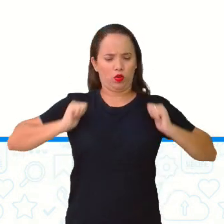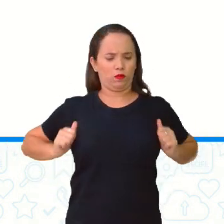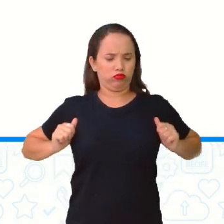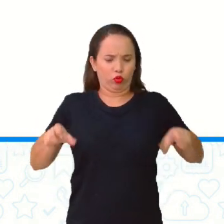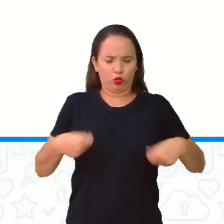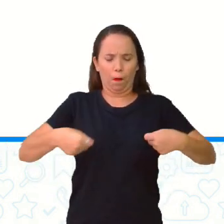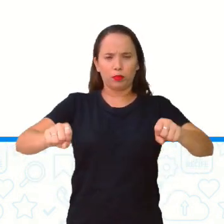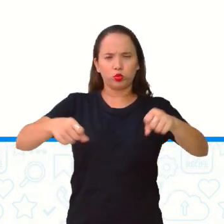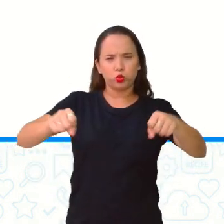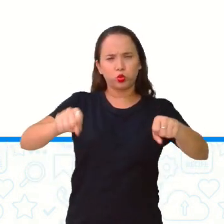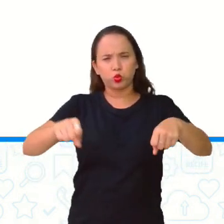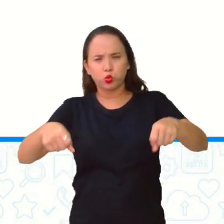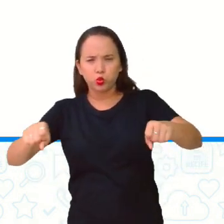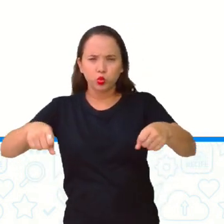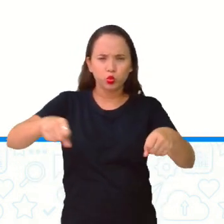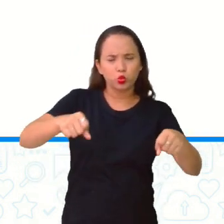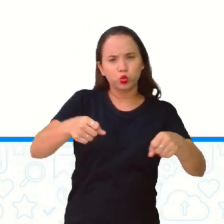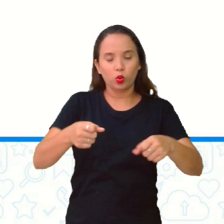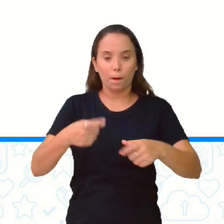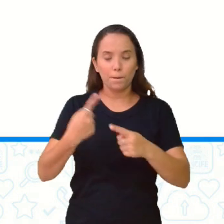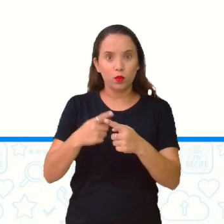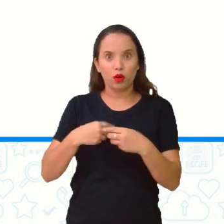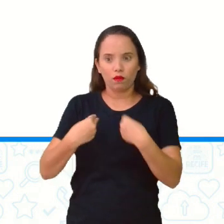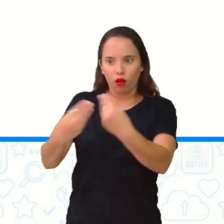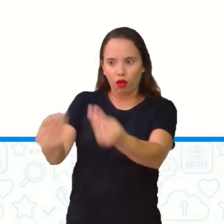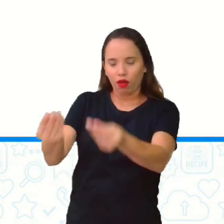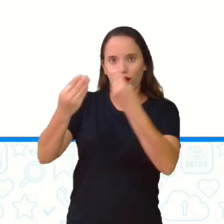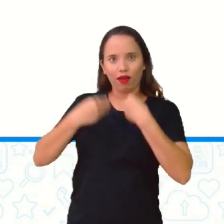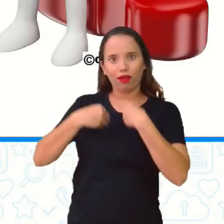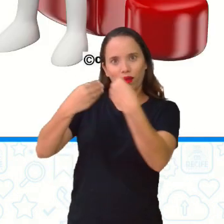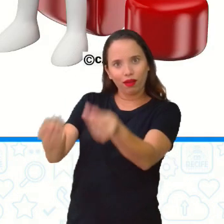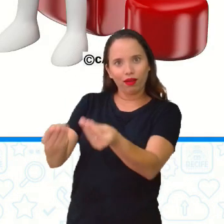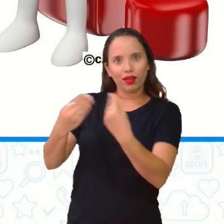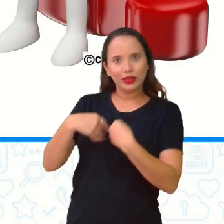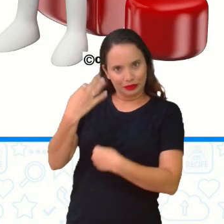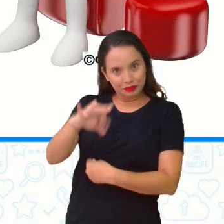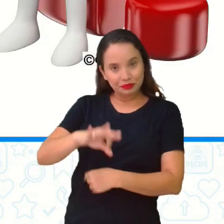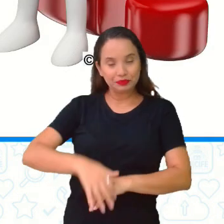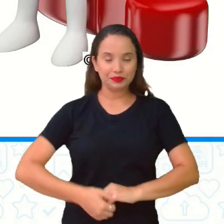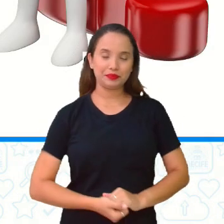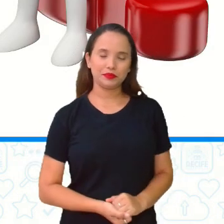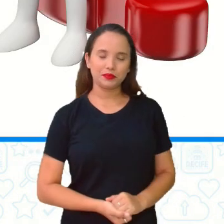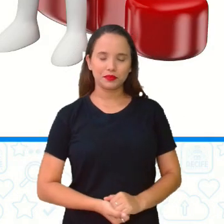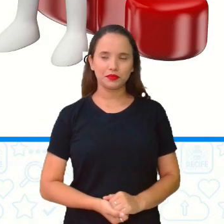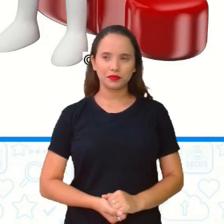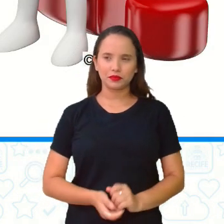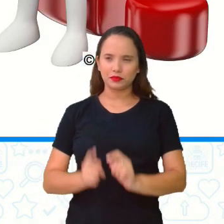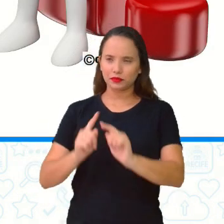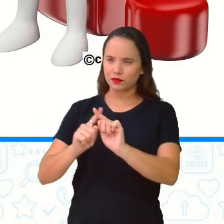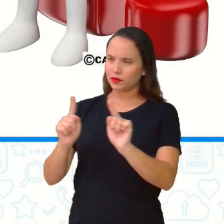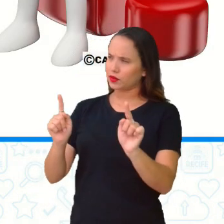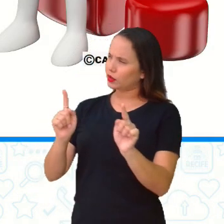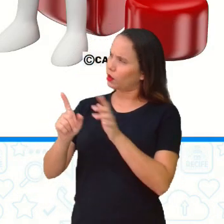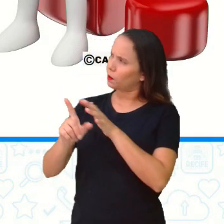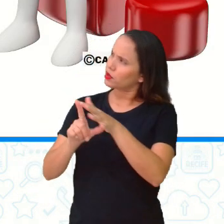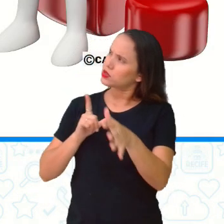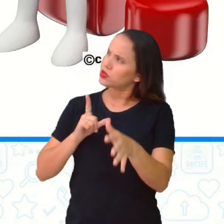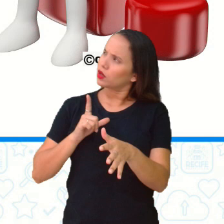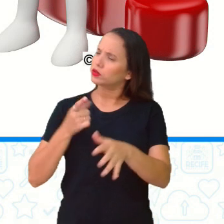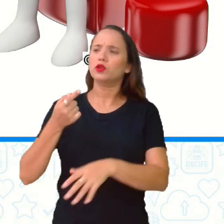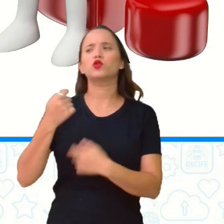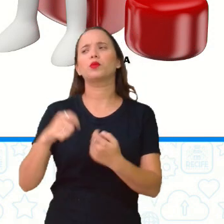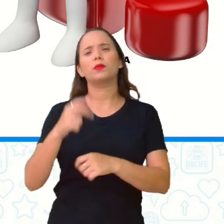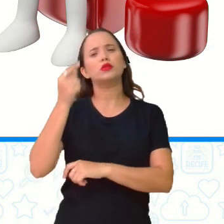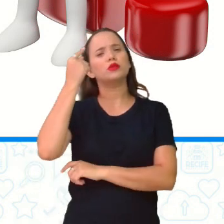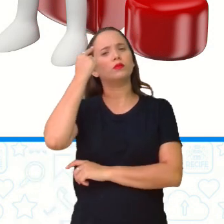que as pessoas estão comprando, ou seja, consumindo o tempo todo. Mas, antes de consumir, a gente precisa